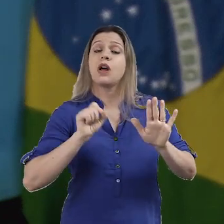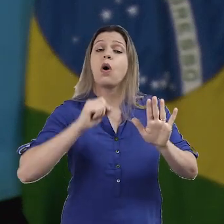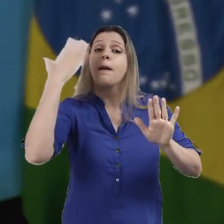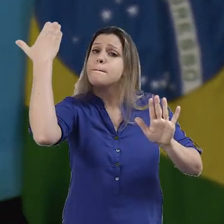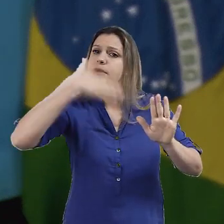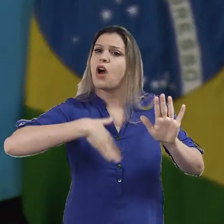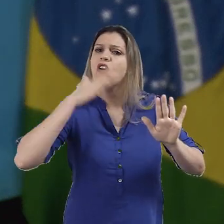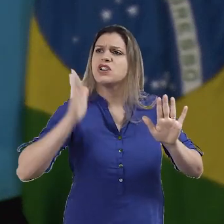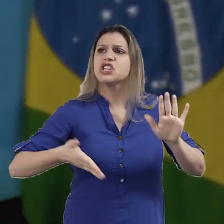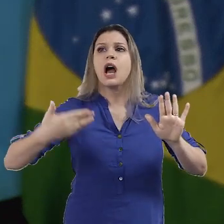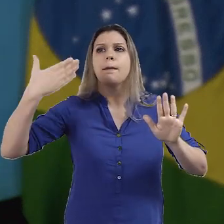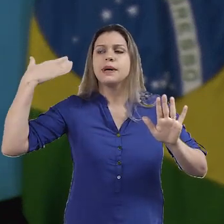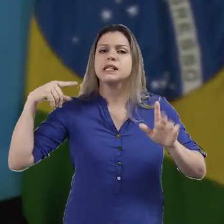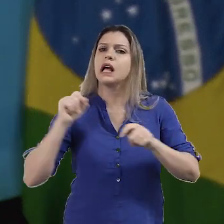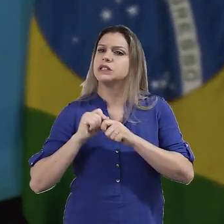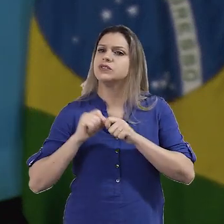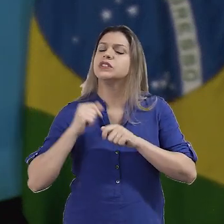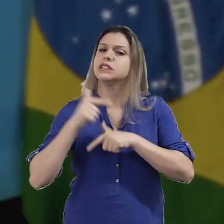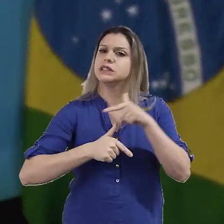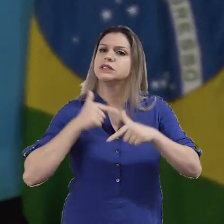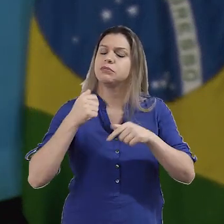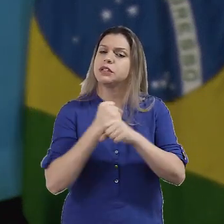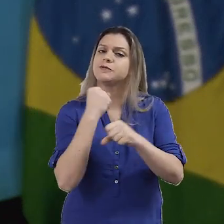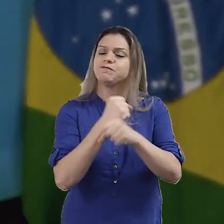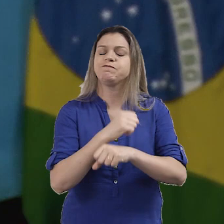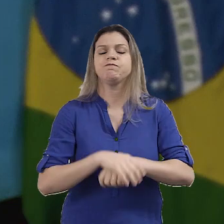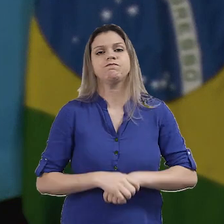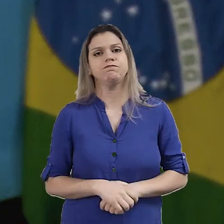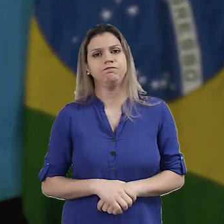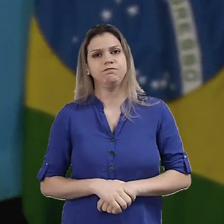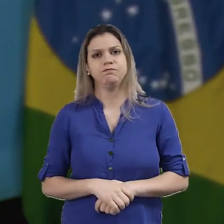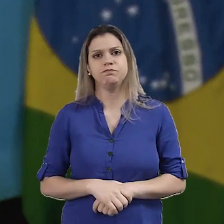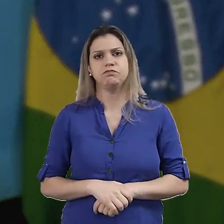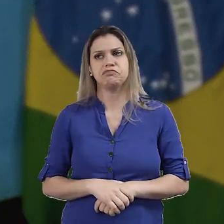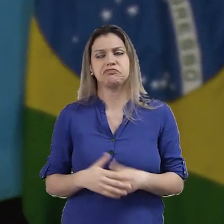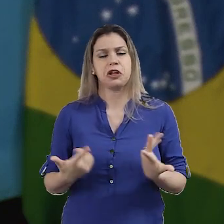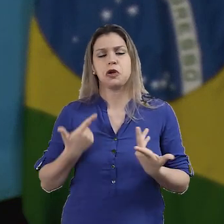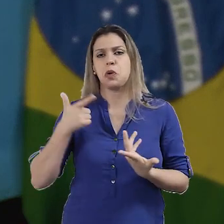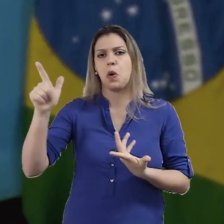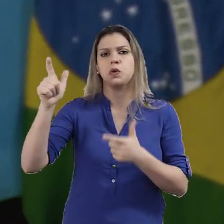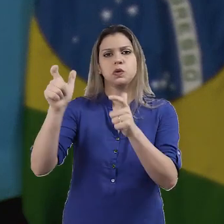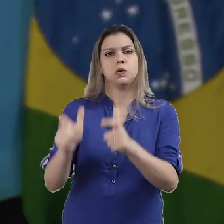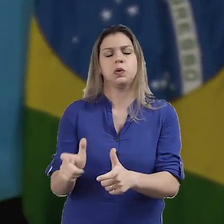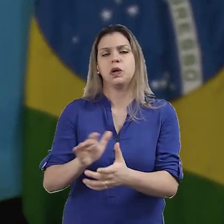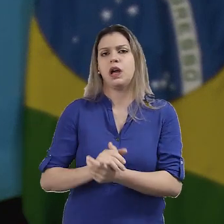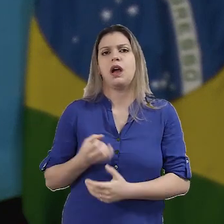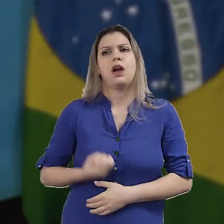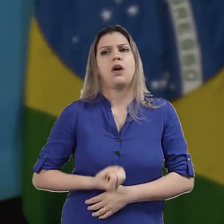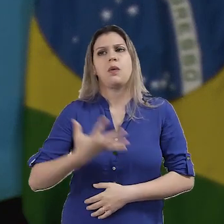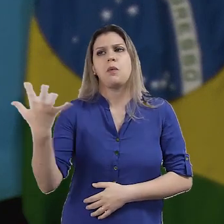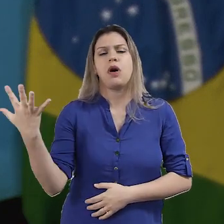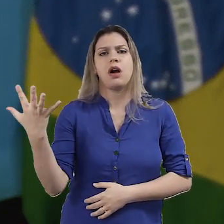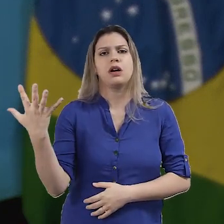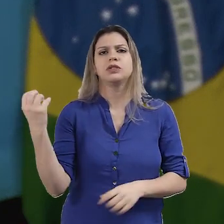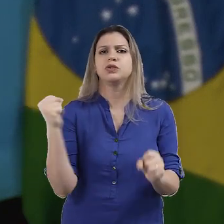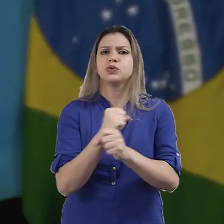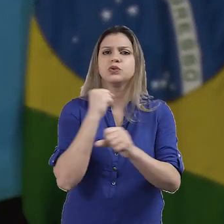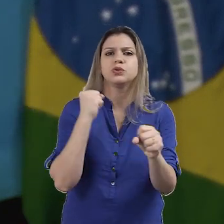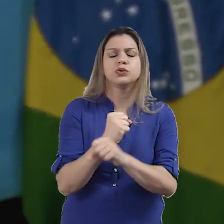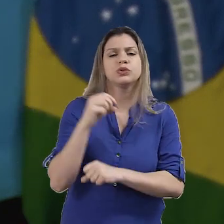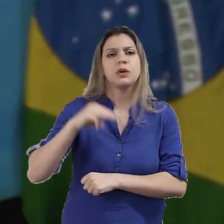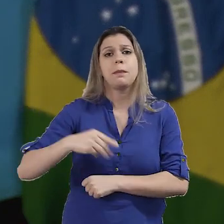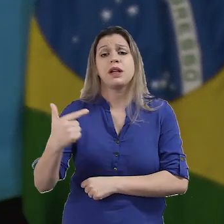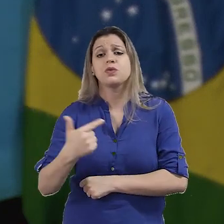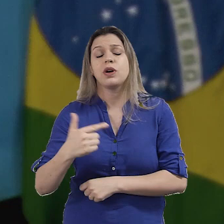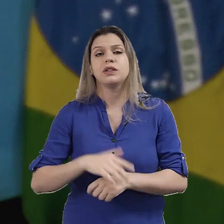demonstrar, comprovar que já havia feito aquele determinado serviço em determinada quantidade, lá a construção de